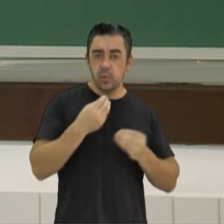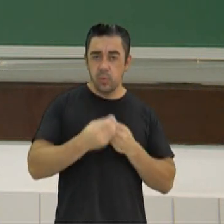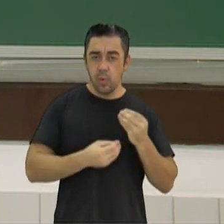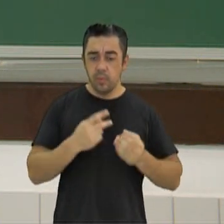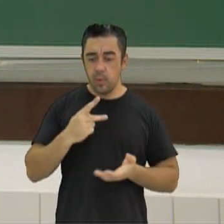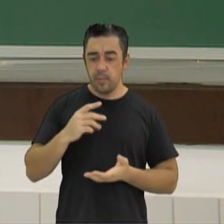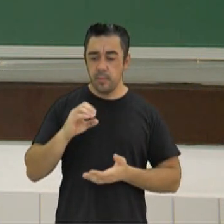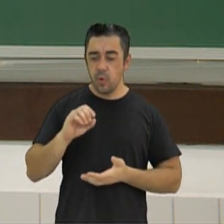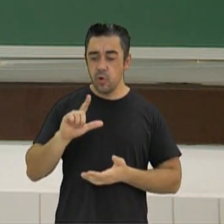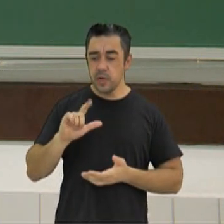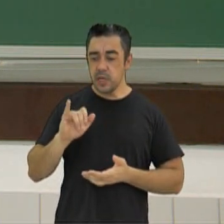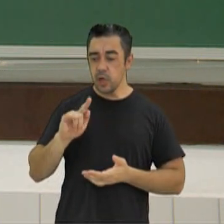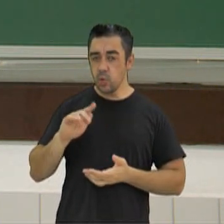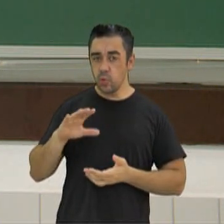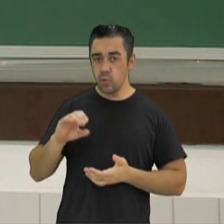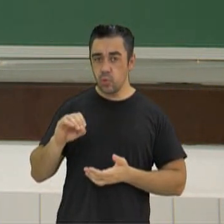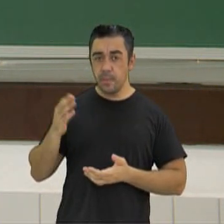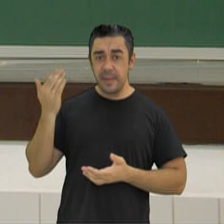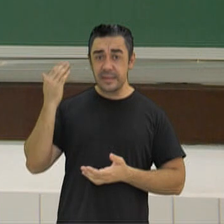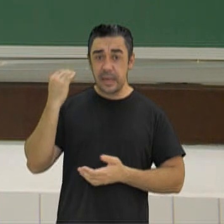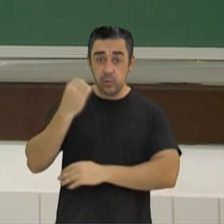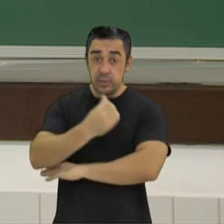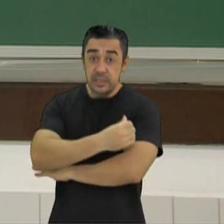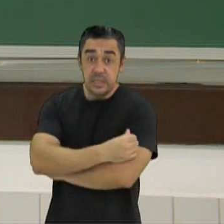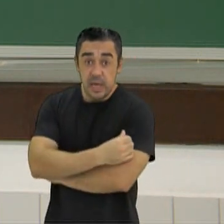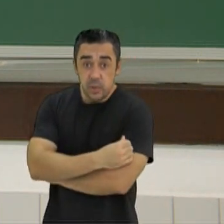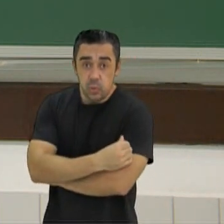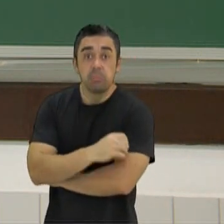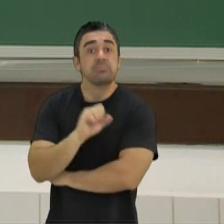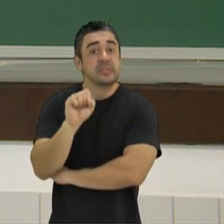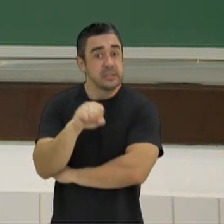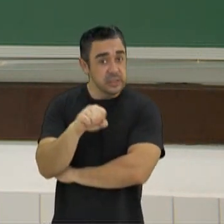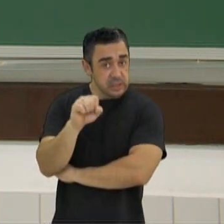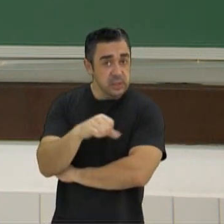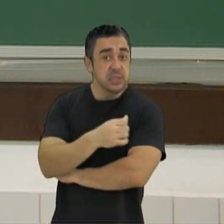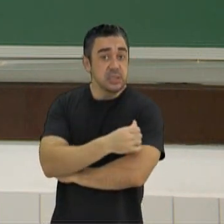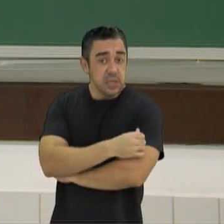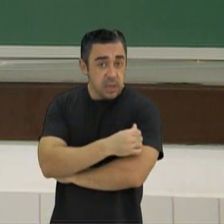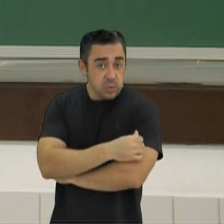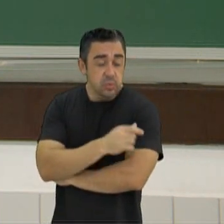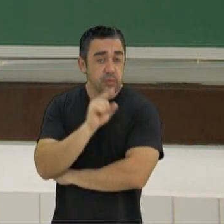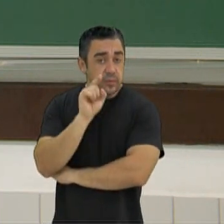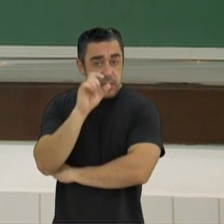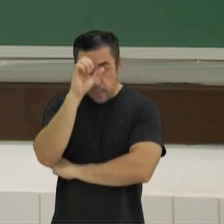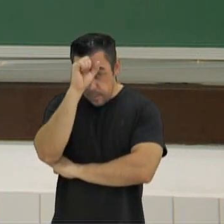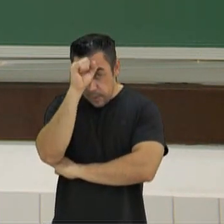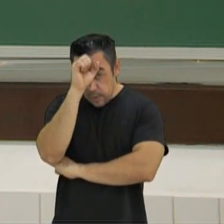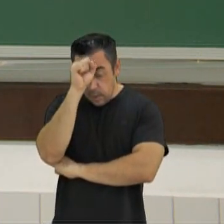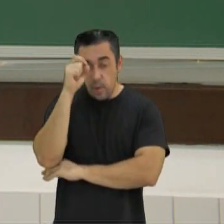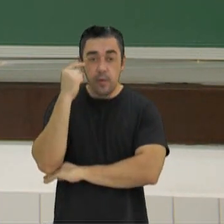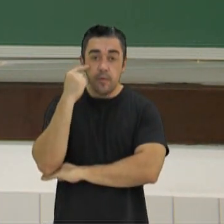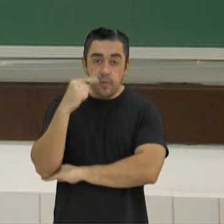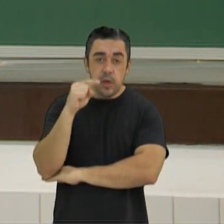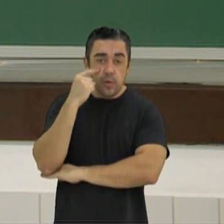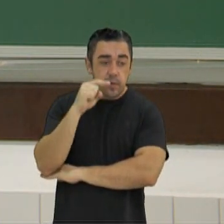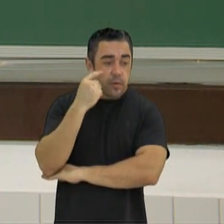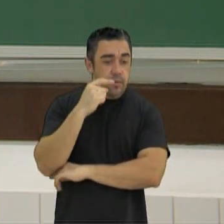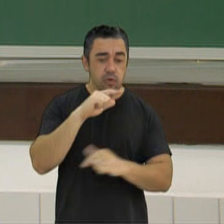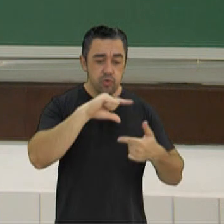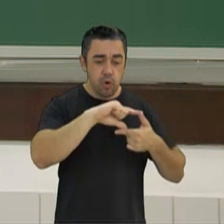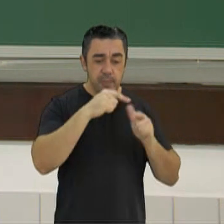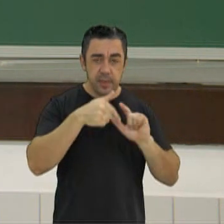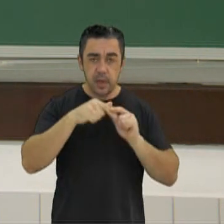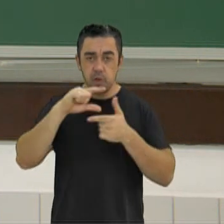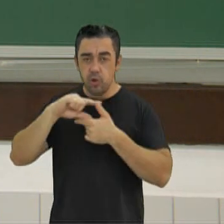lá no 6º ano. Professor, 6º ano? É lá no 6º ano. Foi lá que você viu muito sobre a geometria